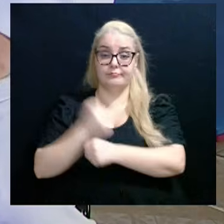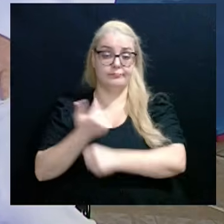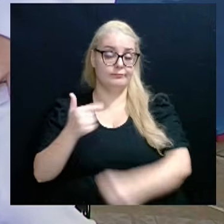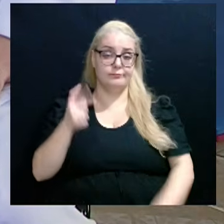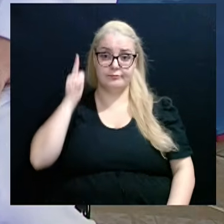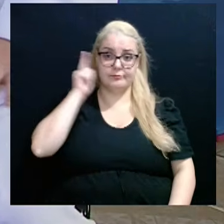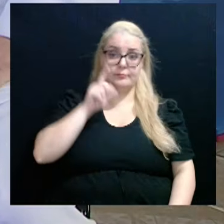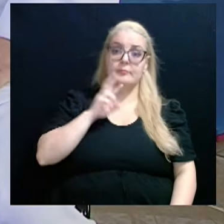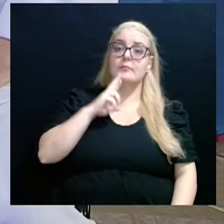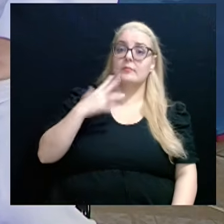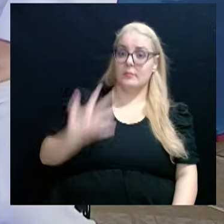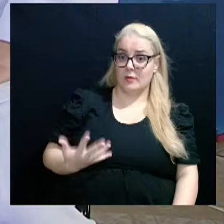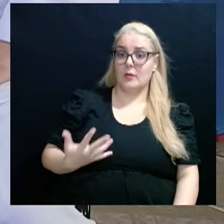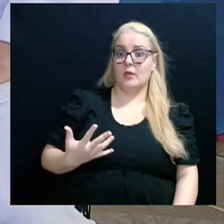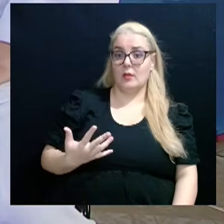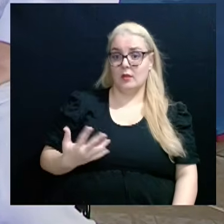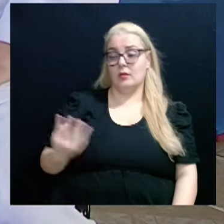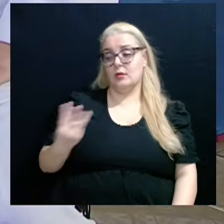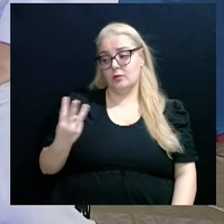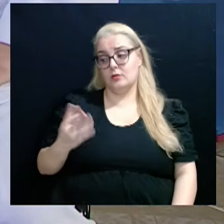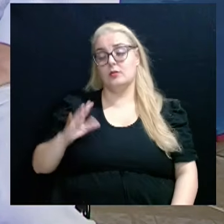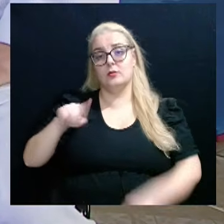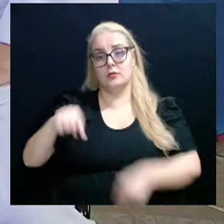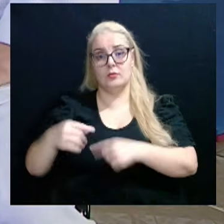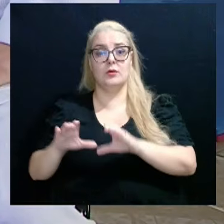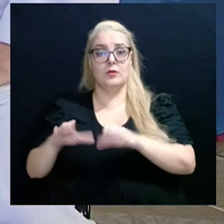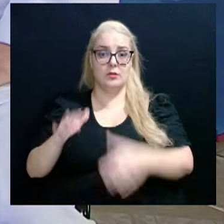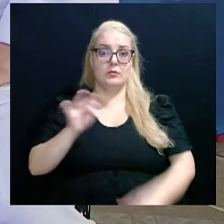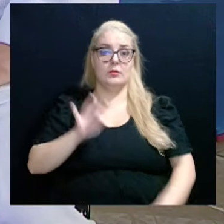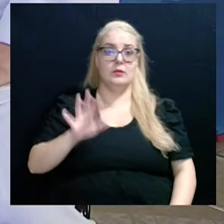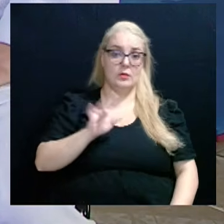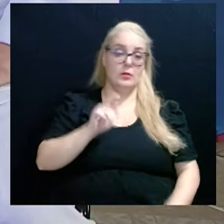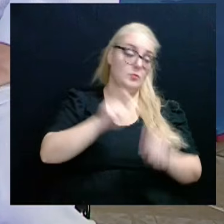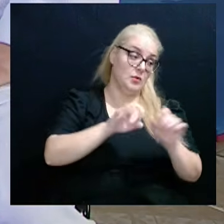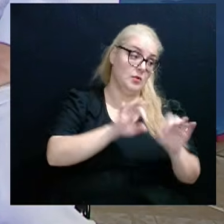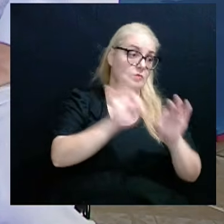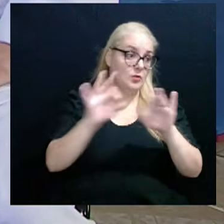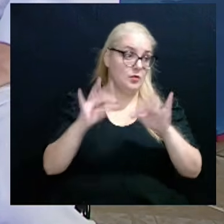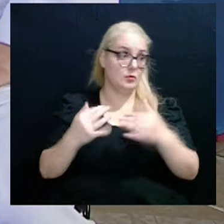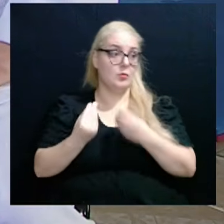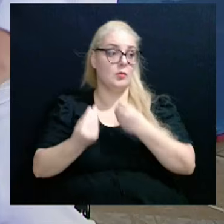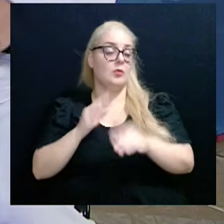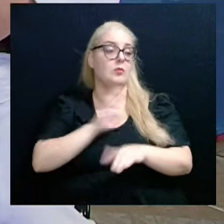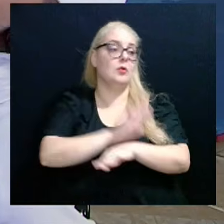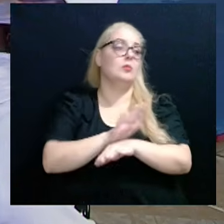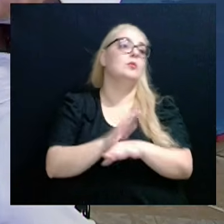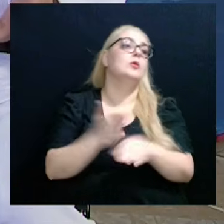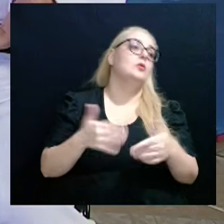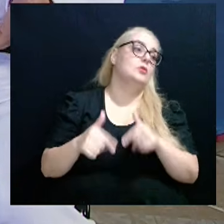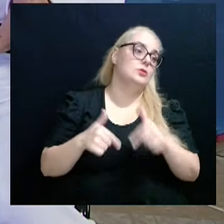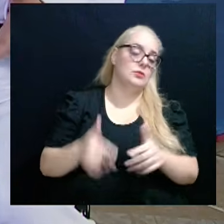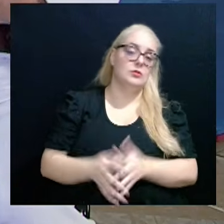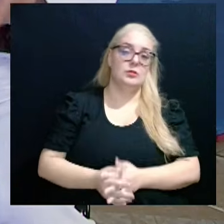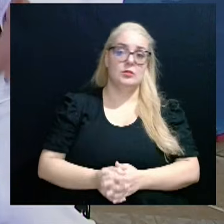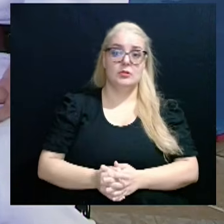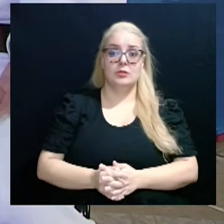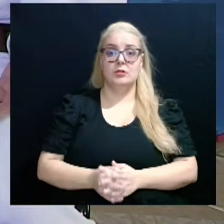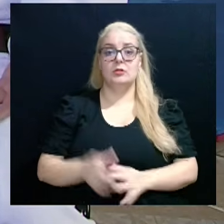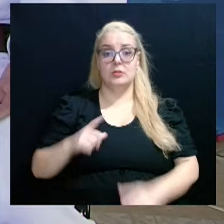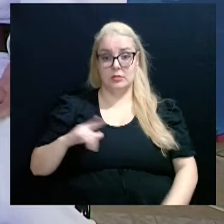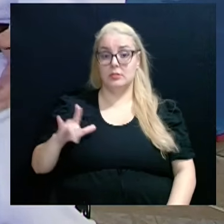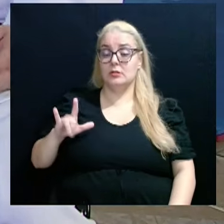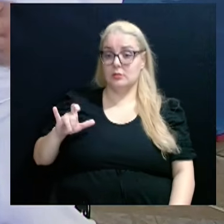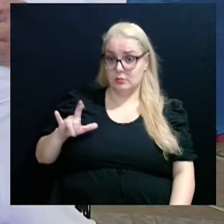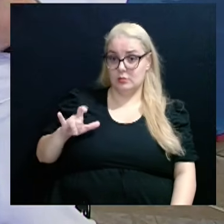ficar em terceiro no ranking geral da federação. Para as pessoas que nos acompanham, como ajudar hoje esse trabalho, doutor? Na verdade, nós temos o Instagram